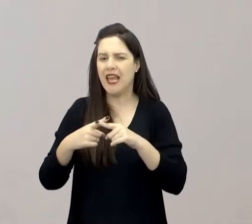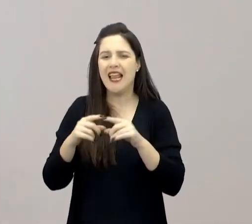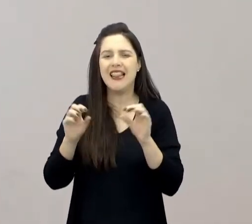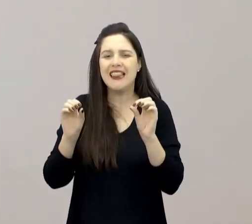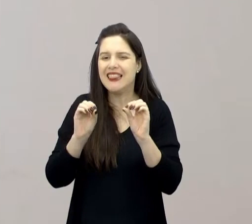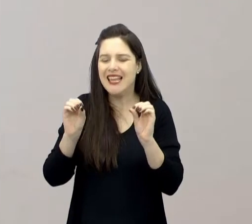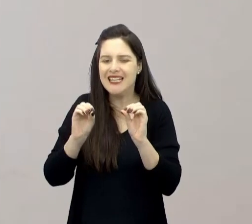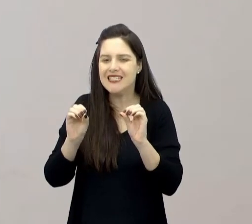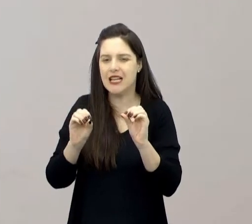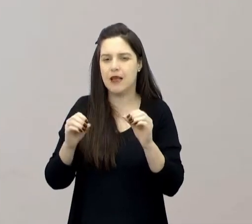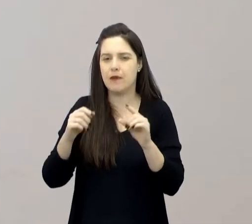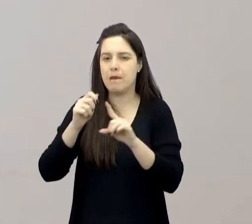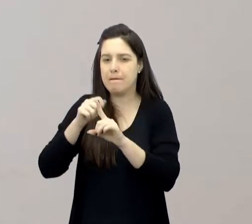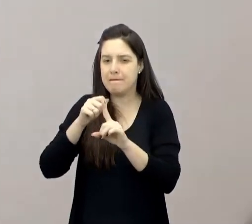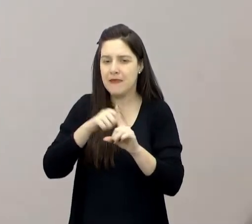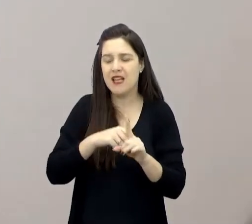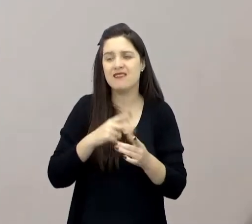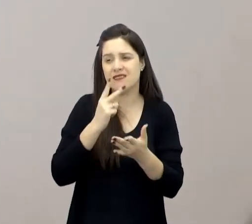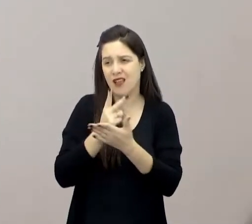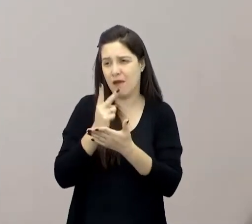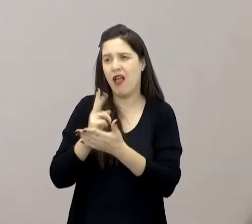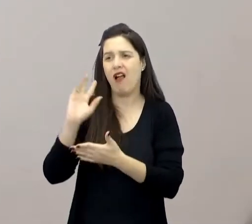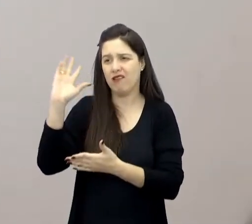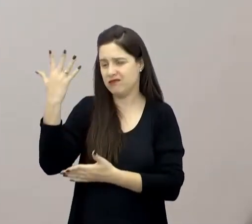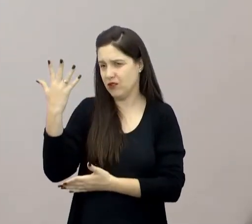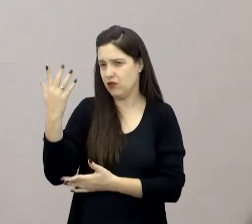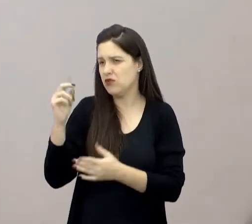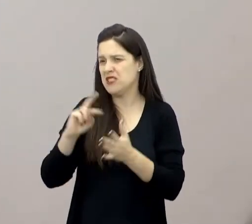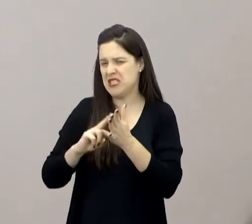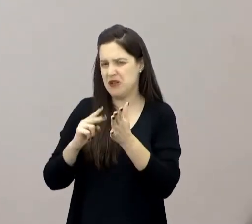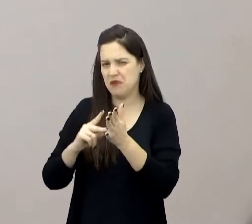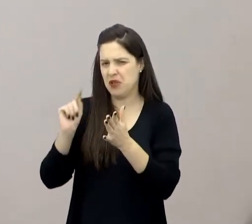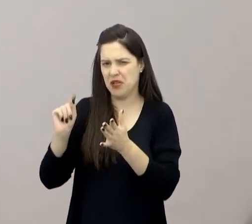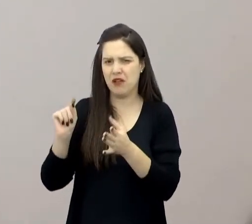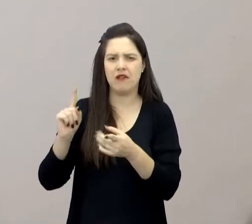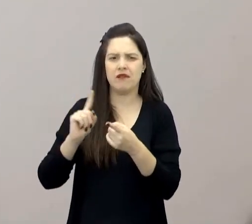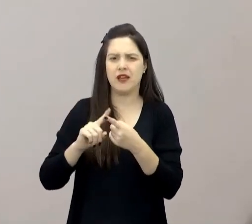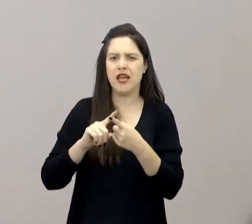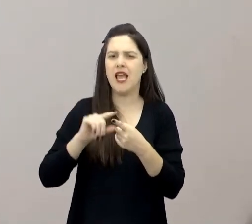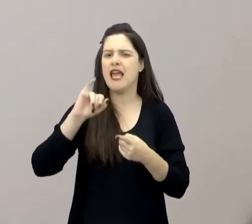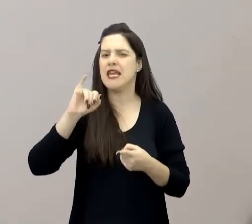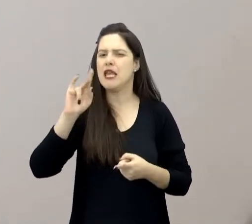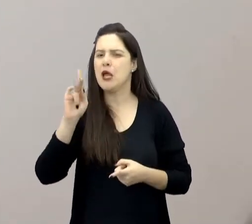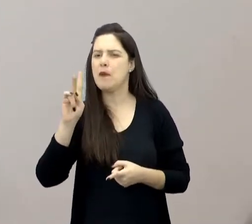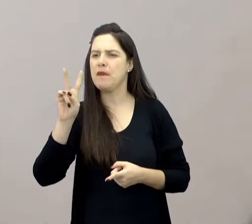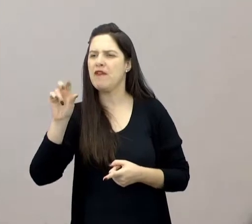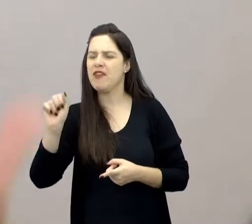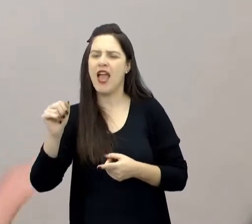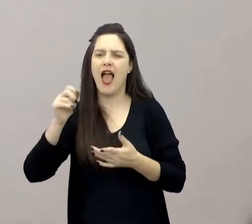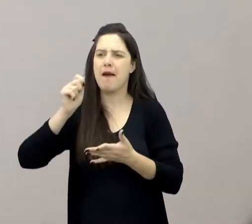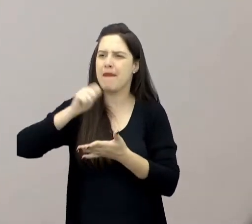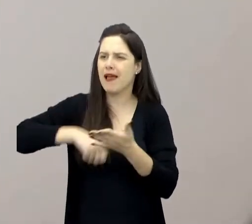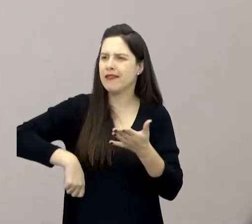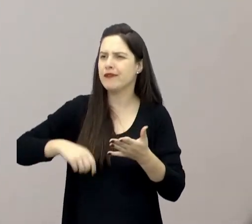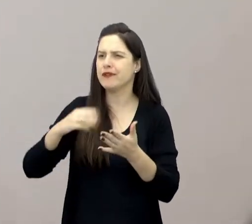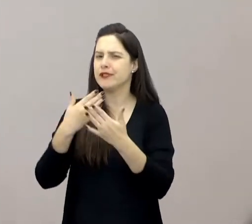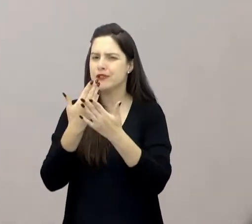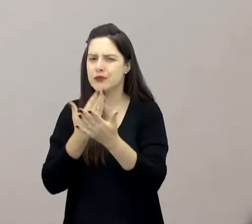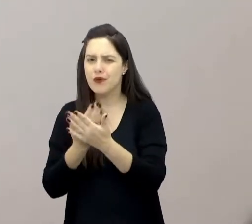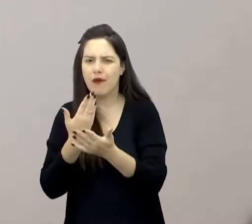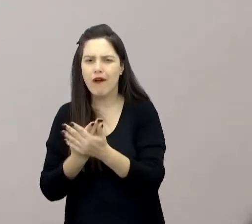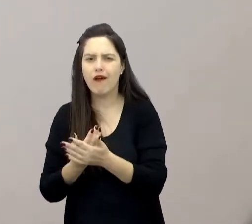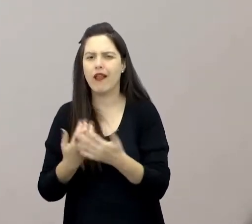todos os meses acontecem da mesma forma. O que significa isso? IPVA, matrícula de escola, bônus que pode